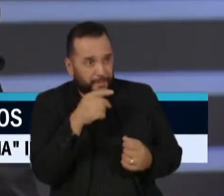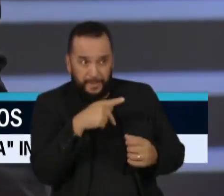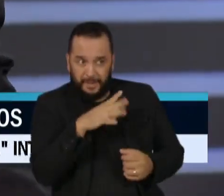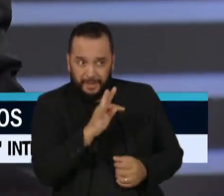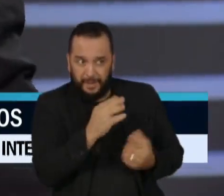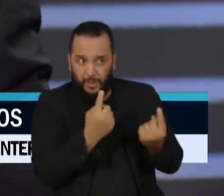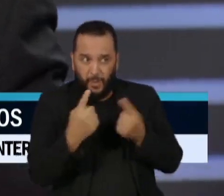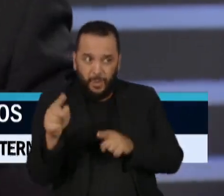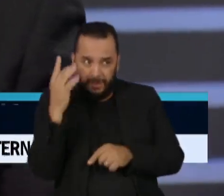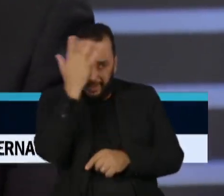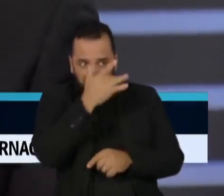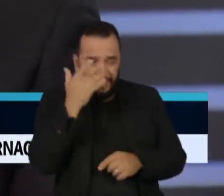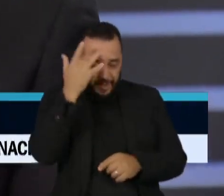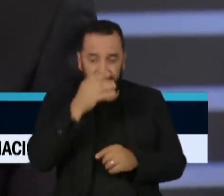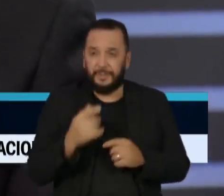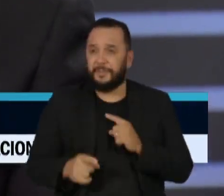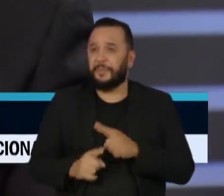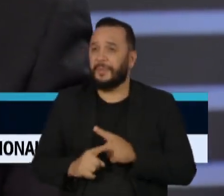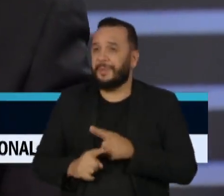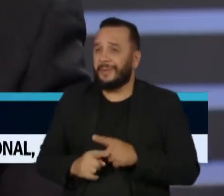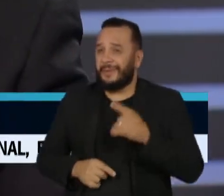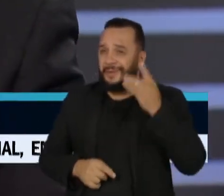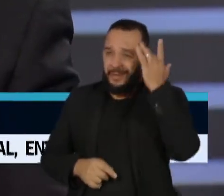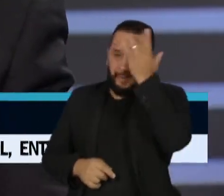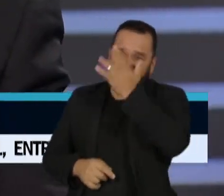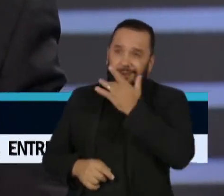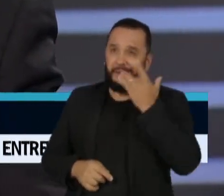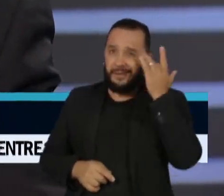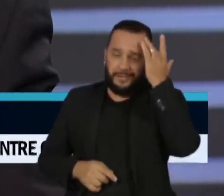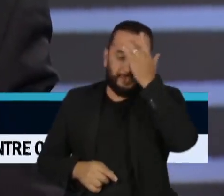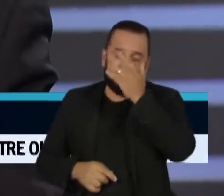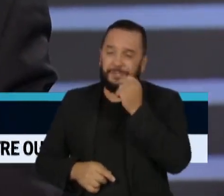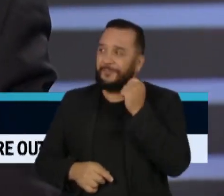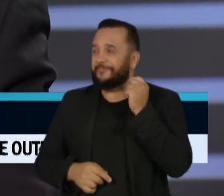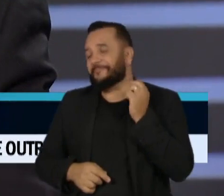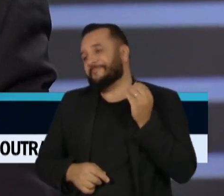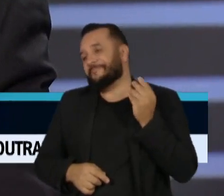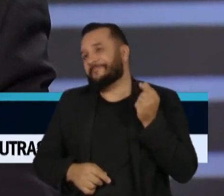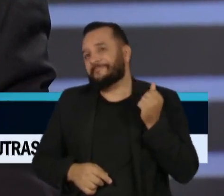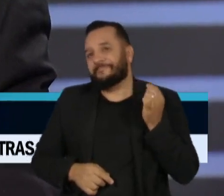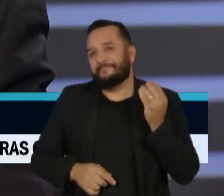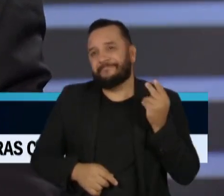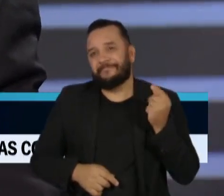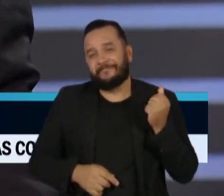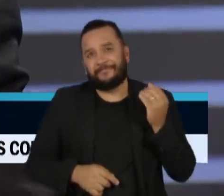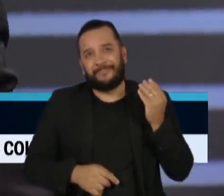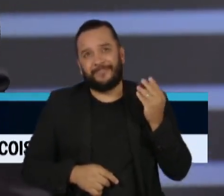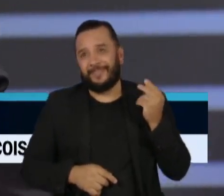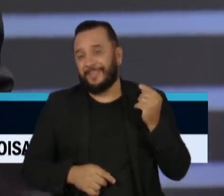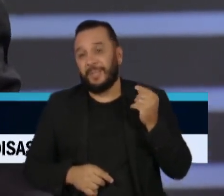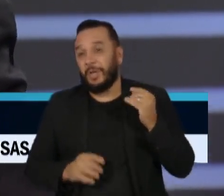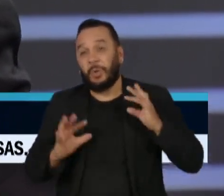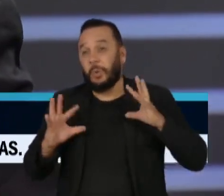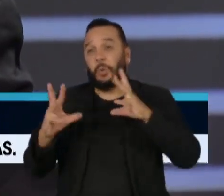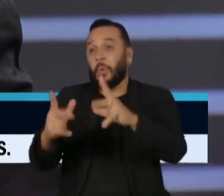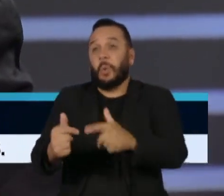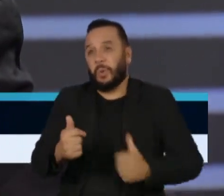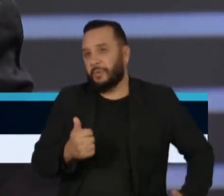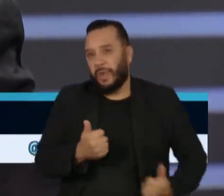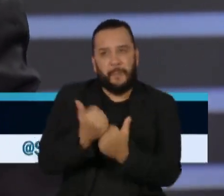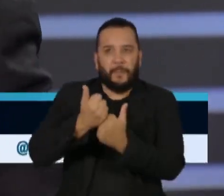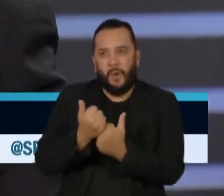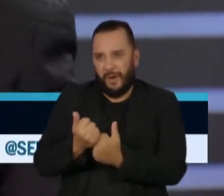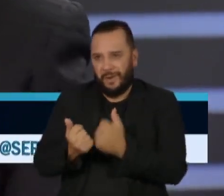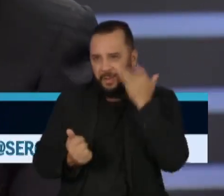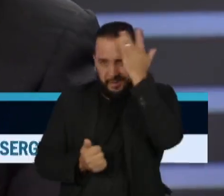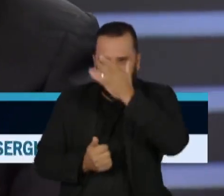Haddad ele não é como se fala uma ele não é um ele não é o nanime no apoio dentro